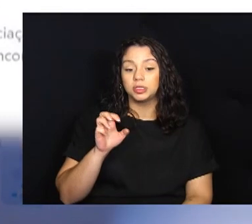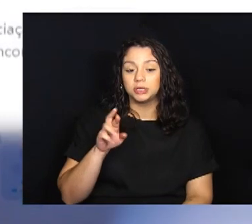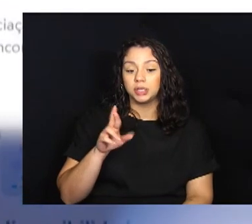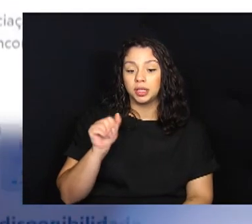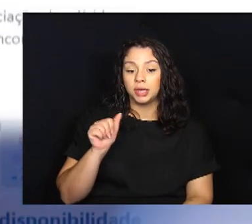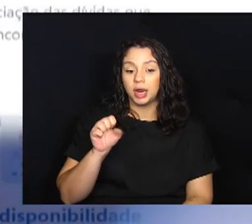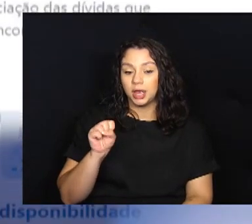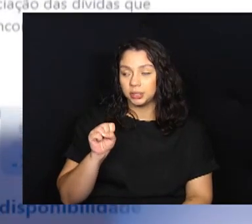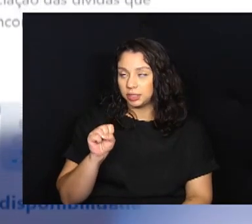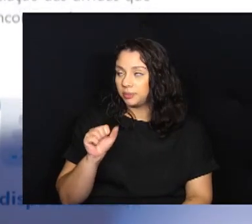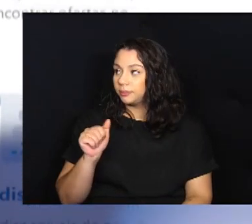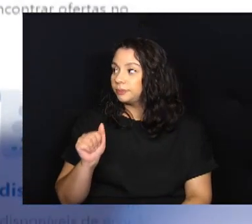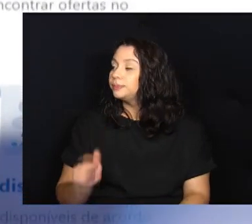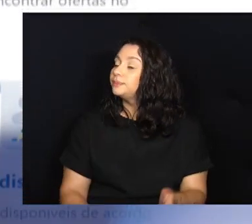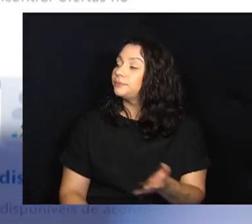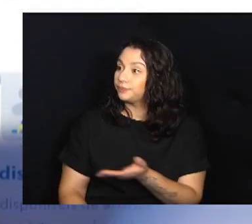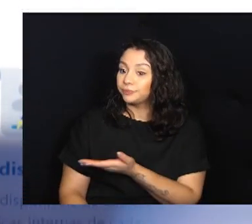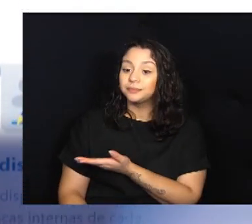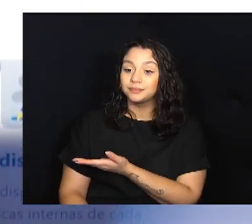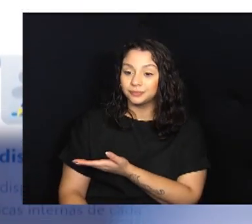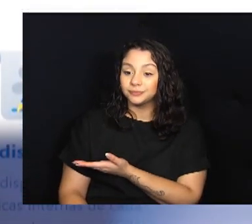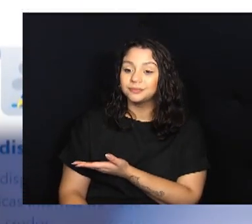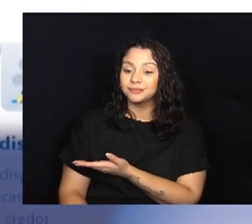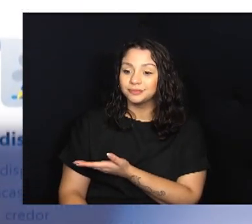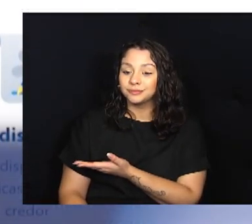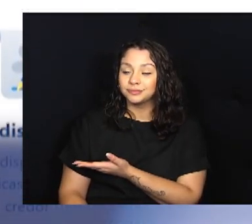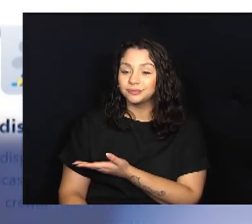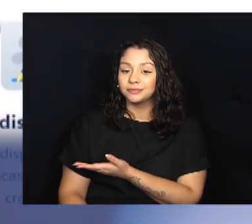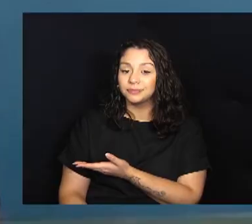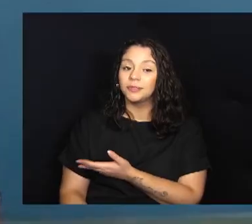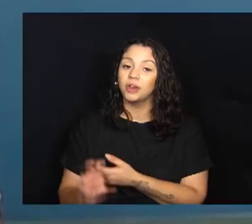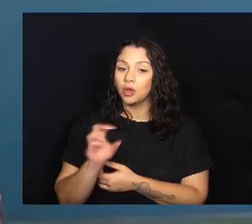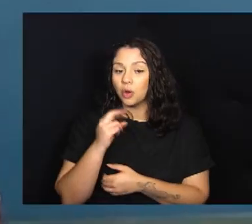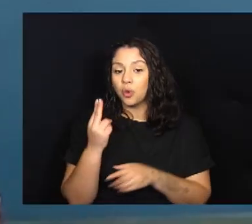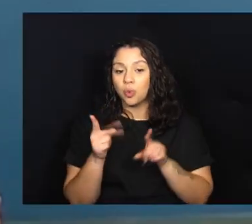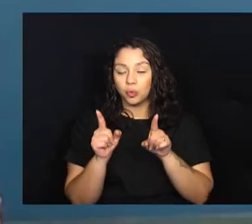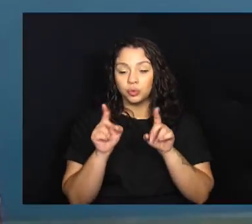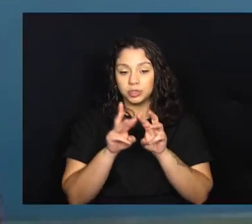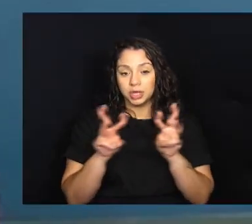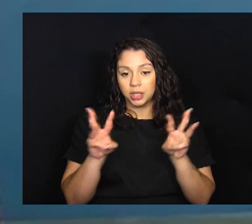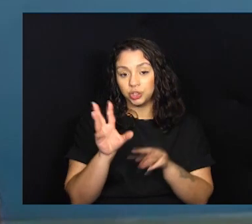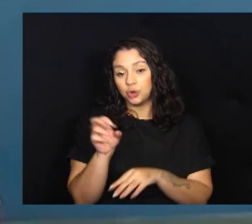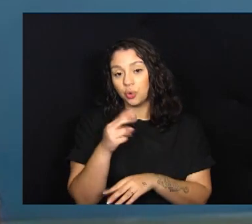site serasa.com.br e aplicativo.